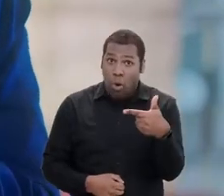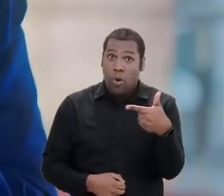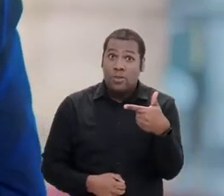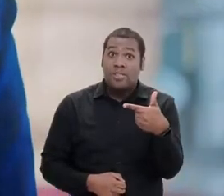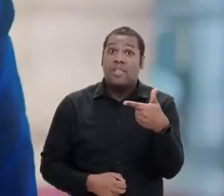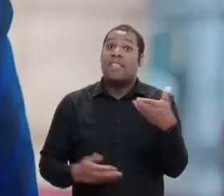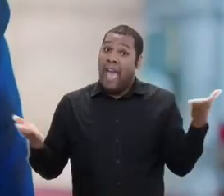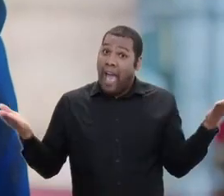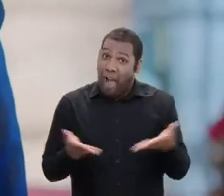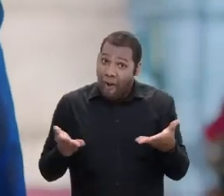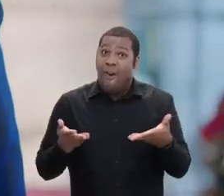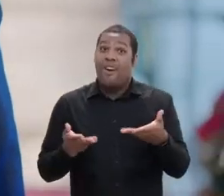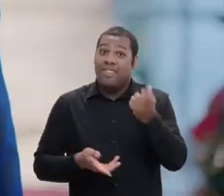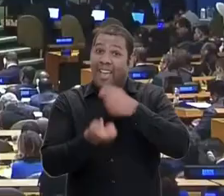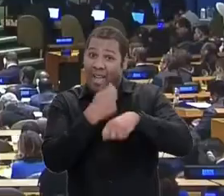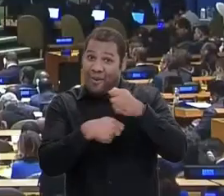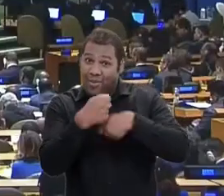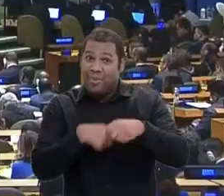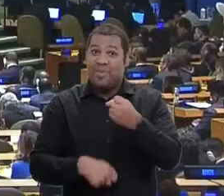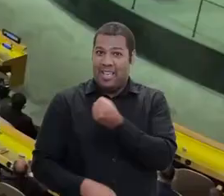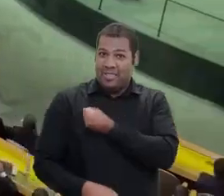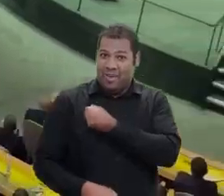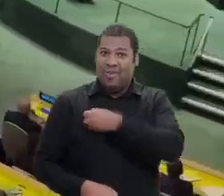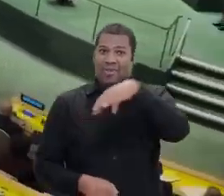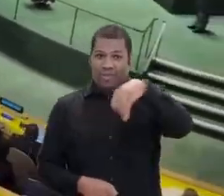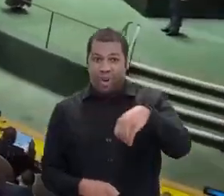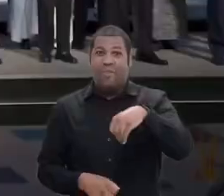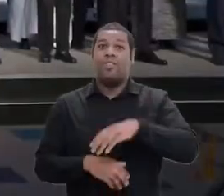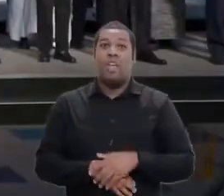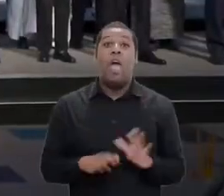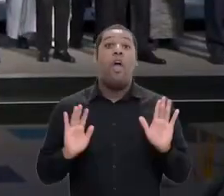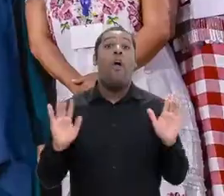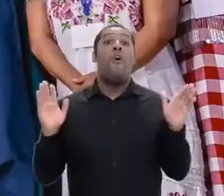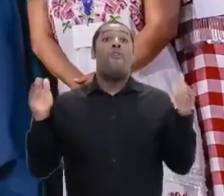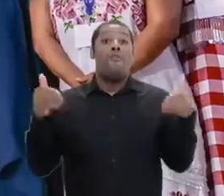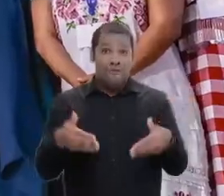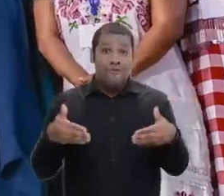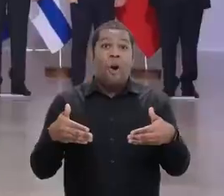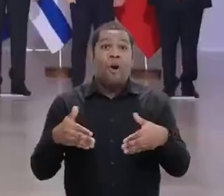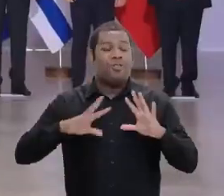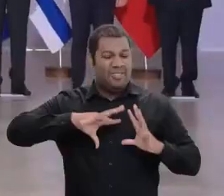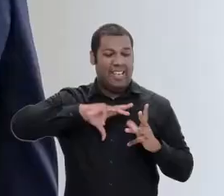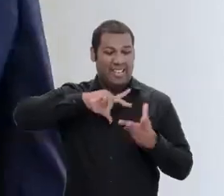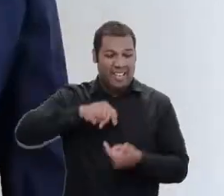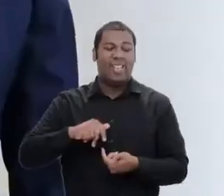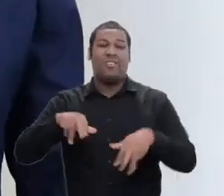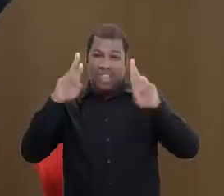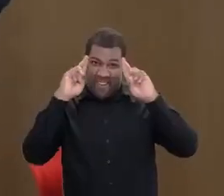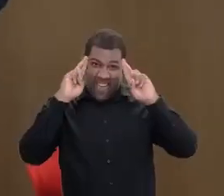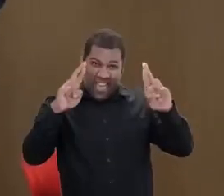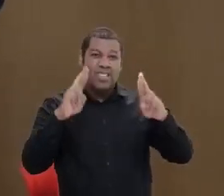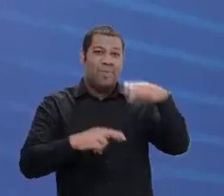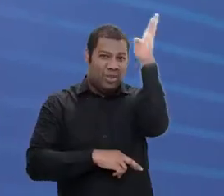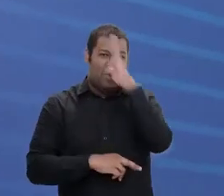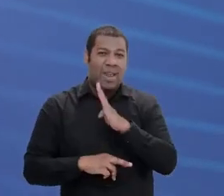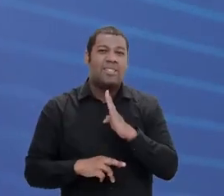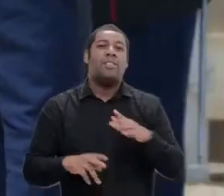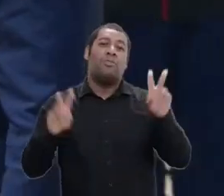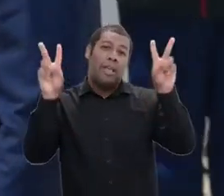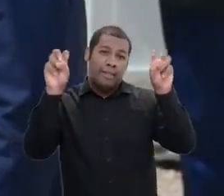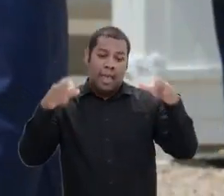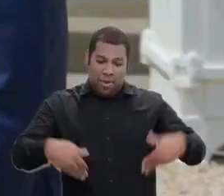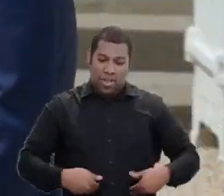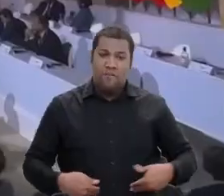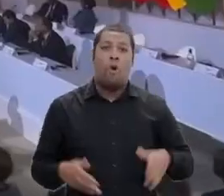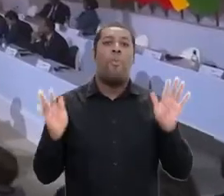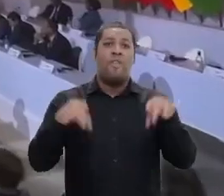para a 9ª maior economia do planeta. O país voltou a ser ouvido nos mais importantes fóruns internacionais em temas